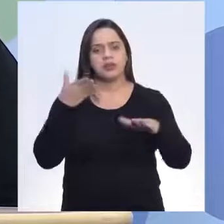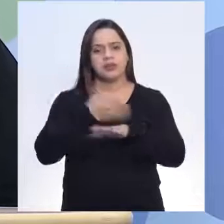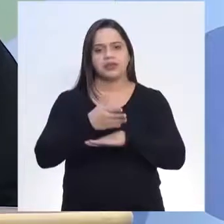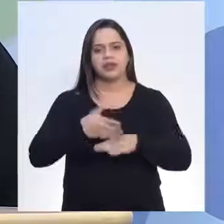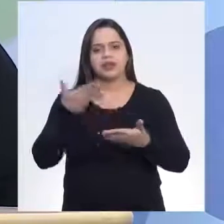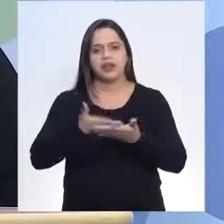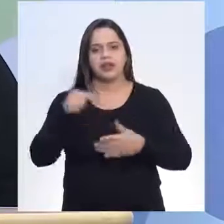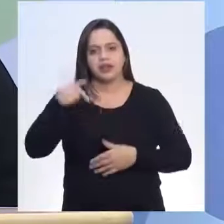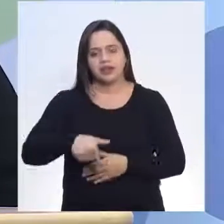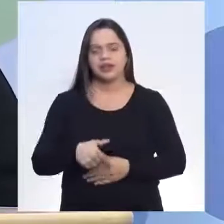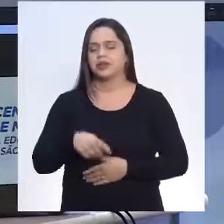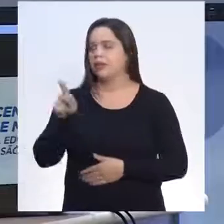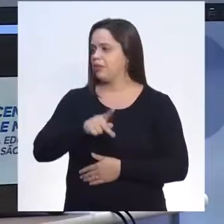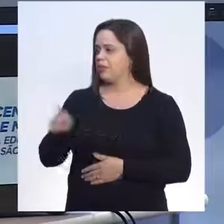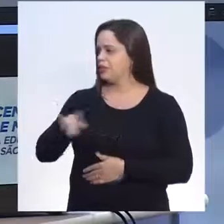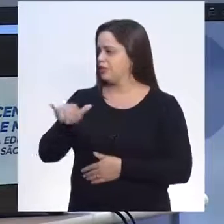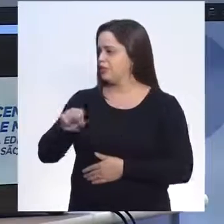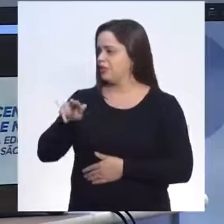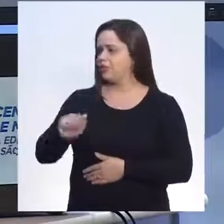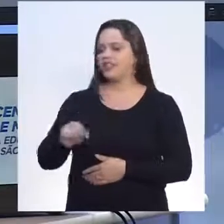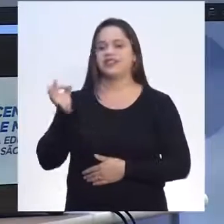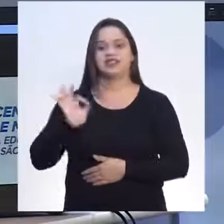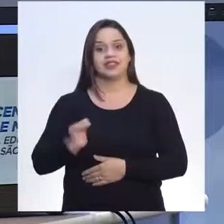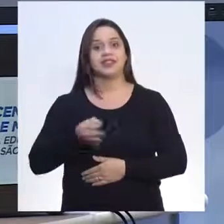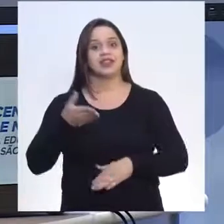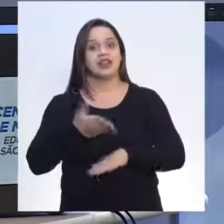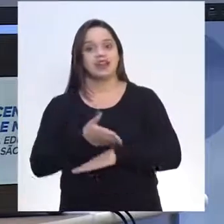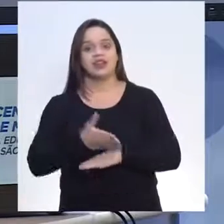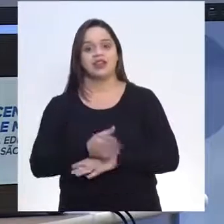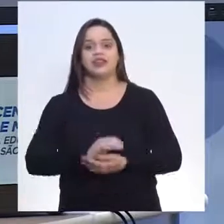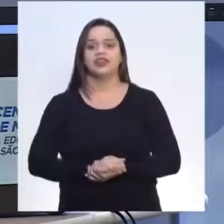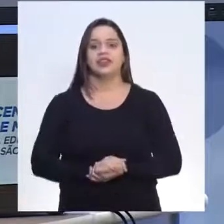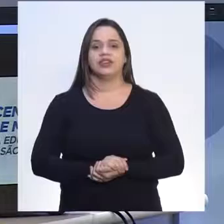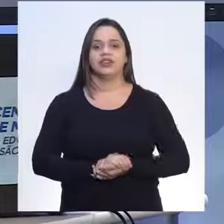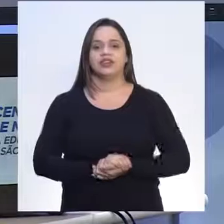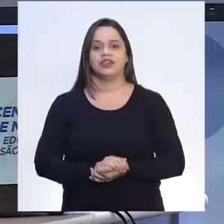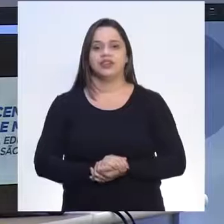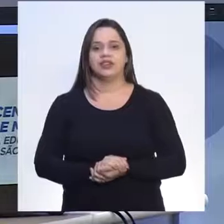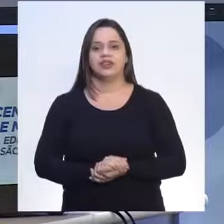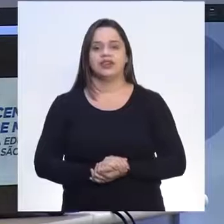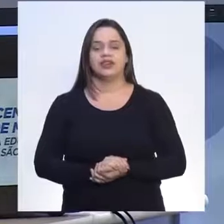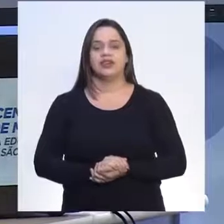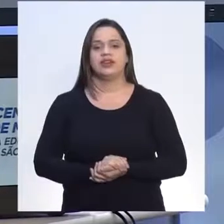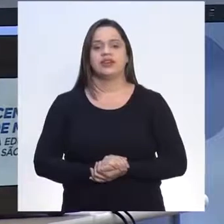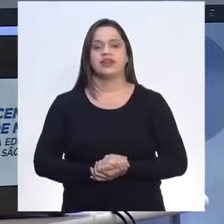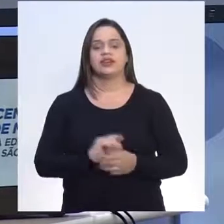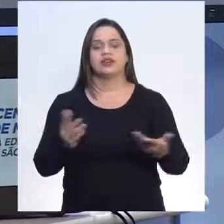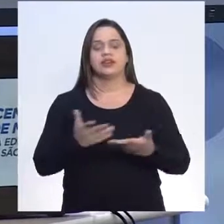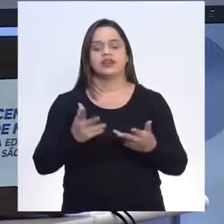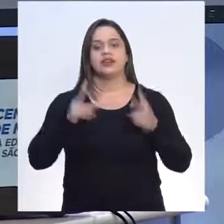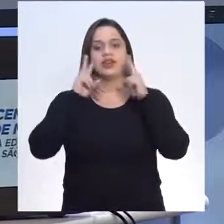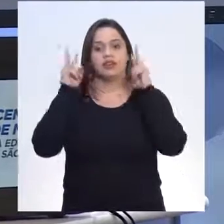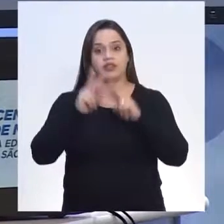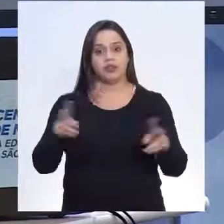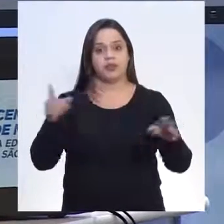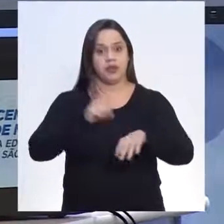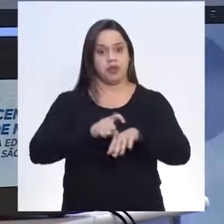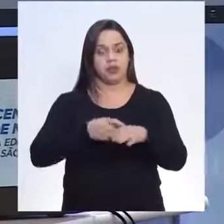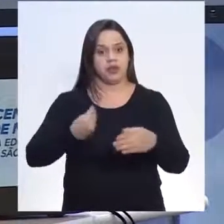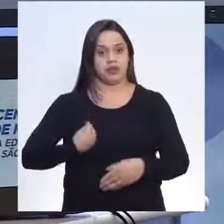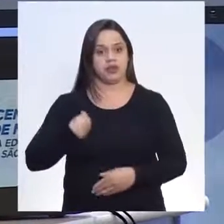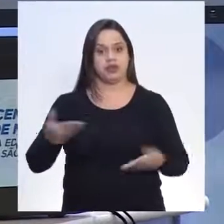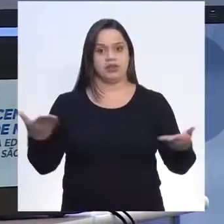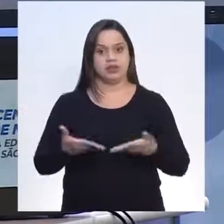nossa aula, né, Jonas? Isso mesmo, né? Participar é muito importante, principalmente no momento, né, no atual momento que nós estamos, e